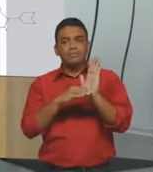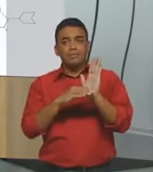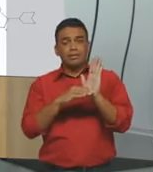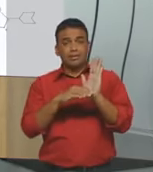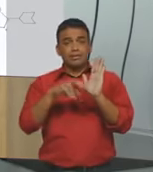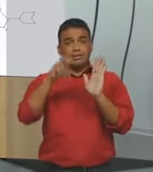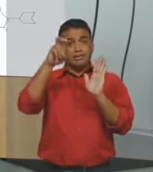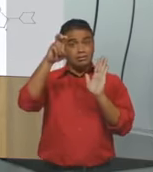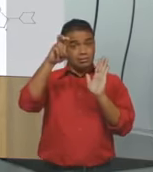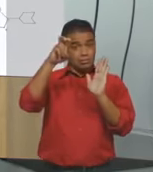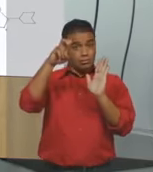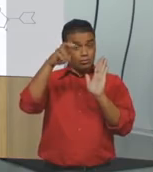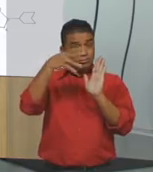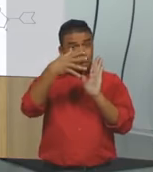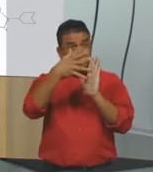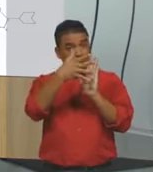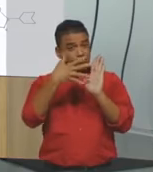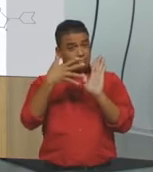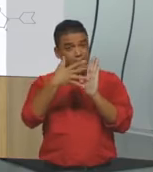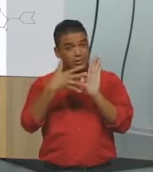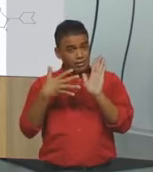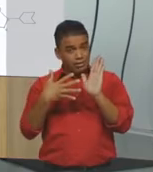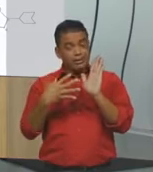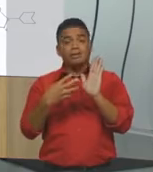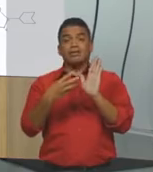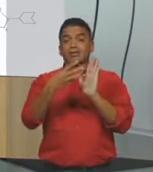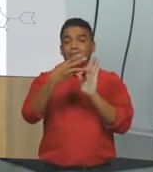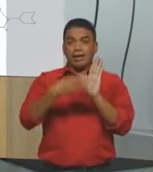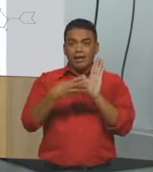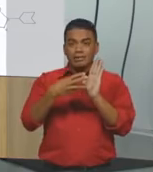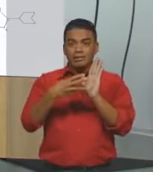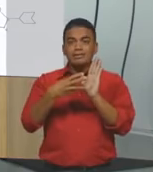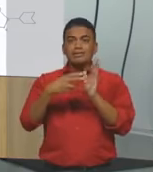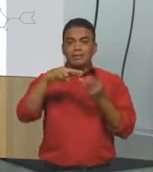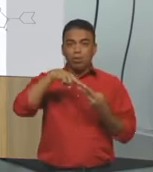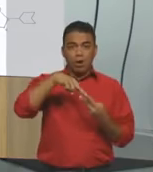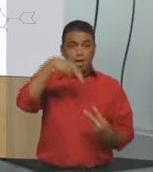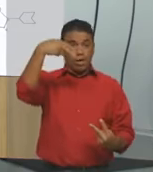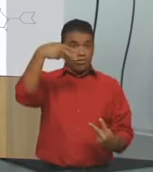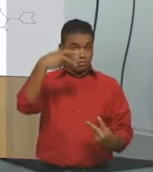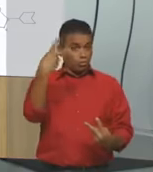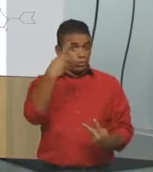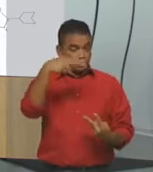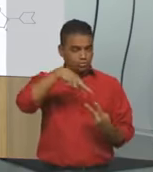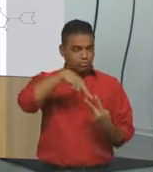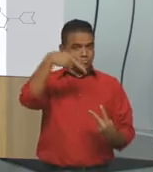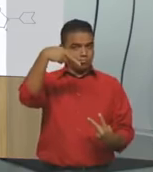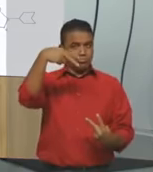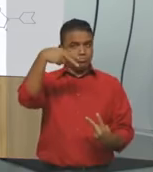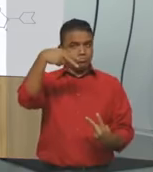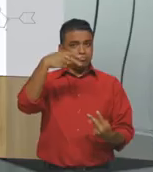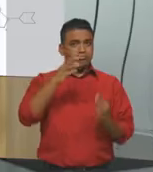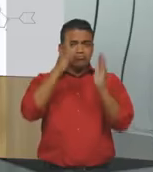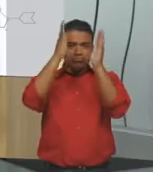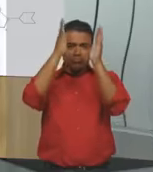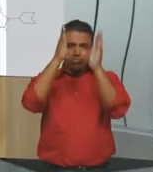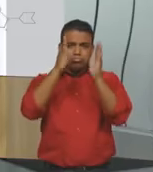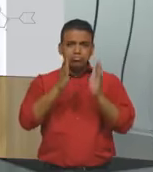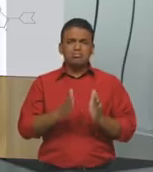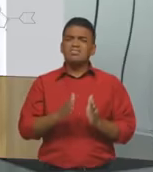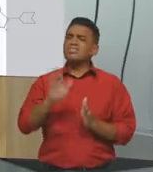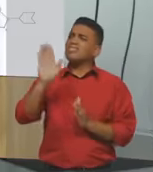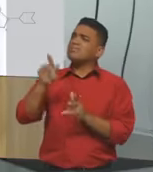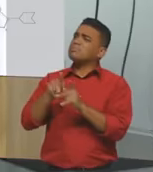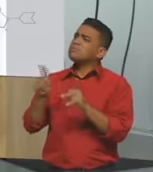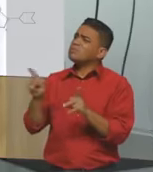5 linhas para 3 linhas, molécula de DNA, dupla fita, elas emparelhadas. Vinícius, mas